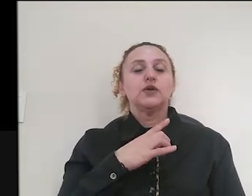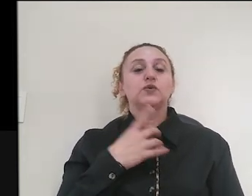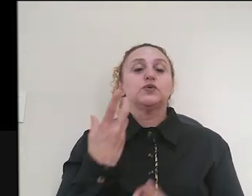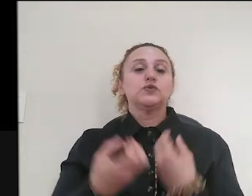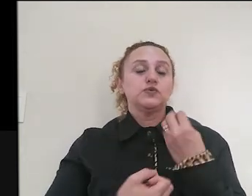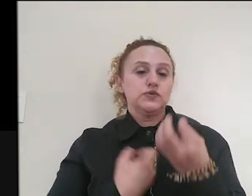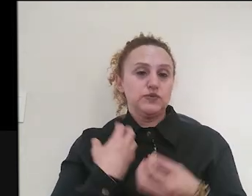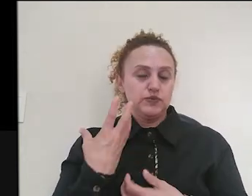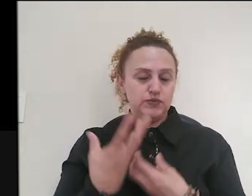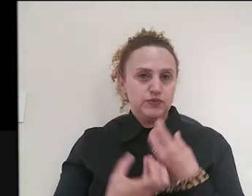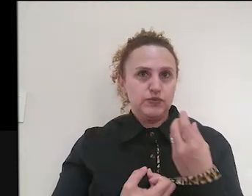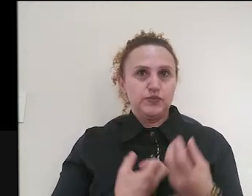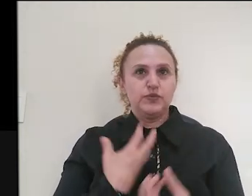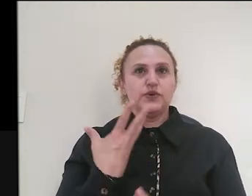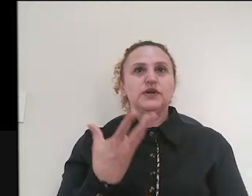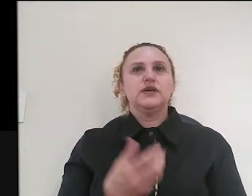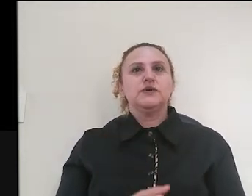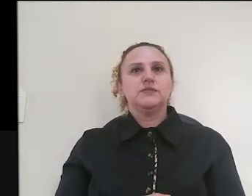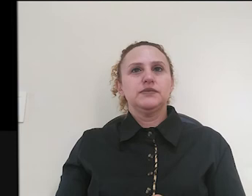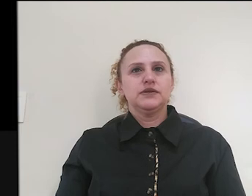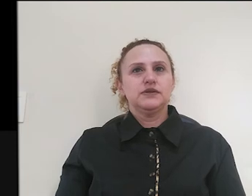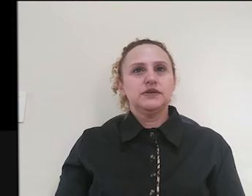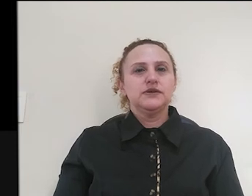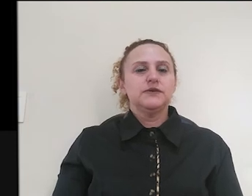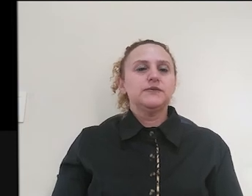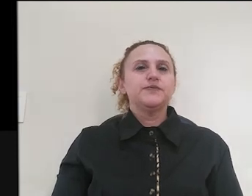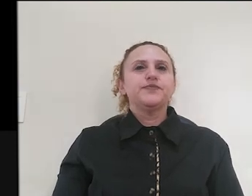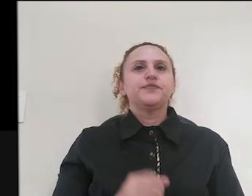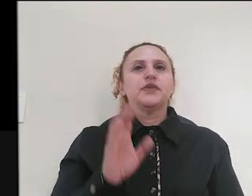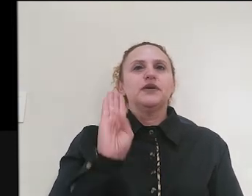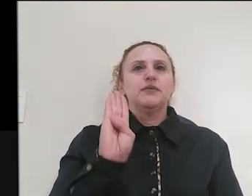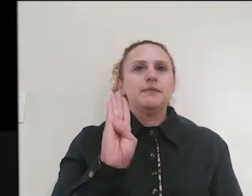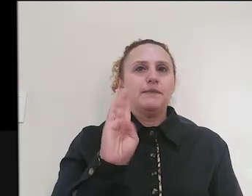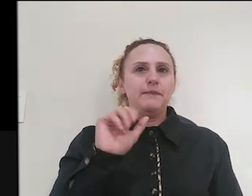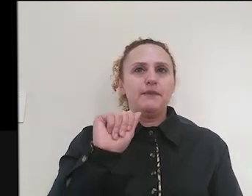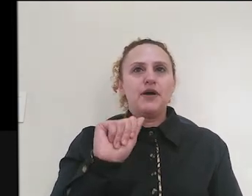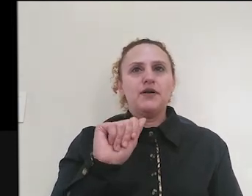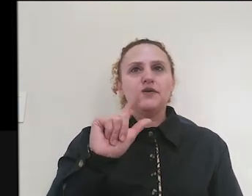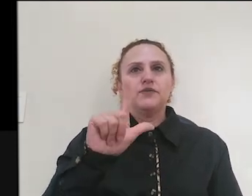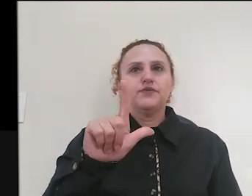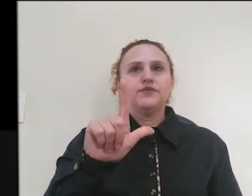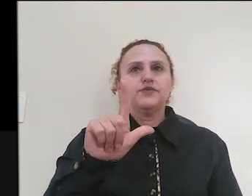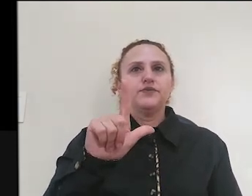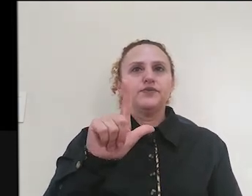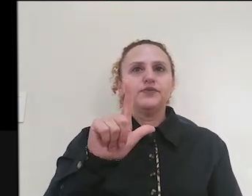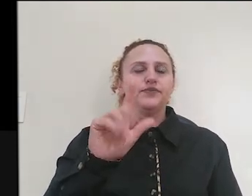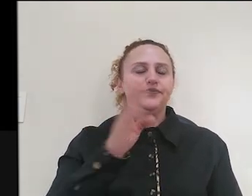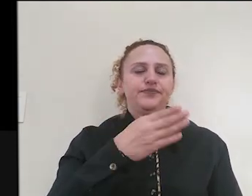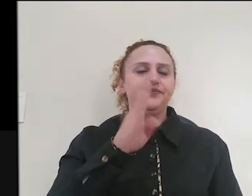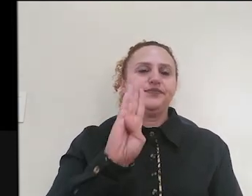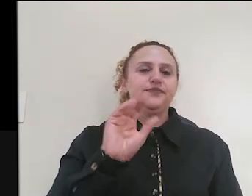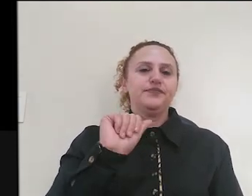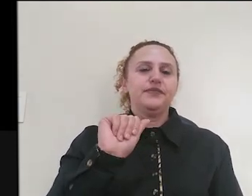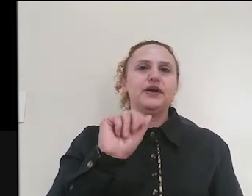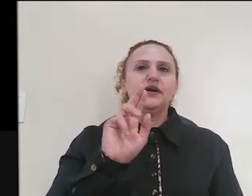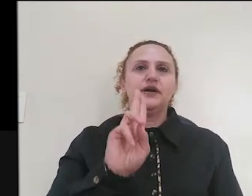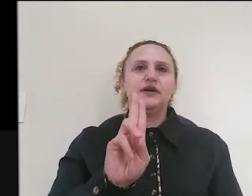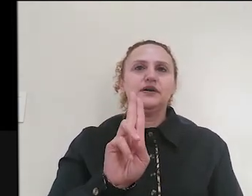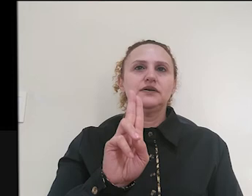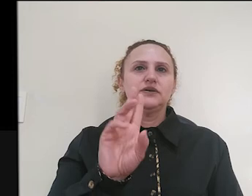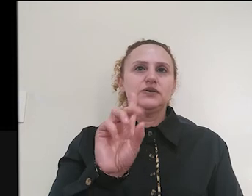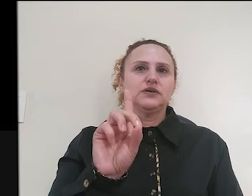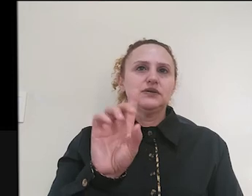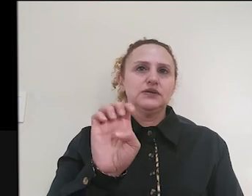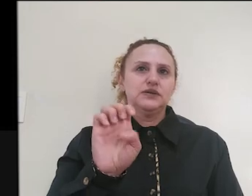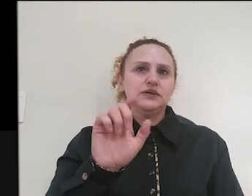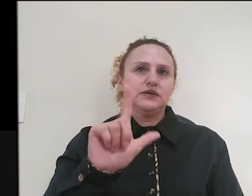dos poemas que eu deixo também na seleta, que vai falar dessa possibilidade de nós olharmos, de nós